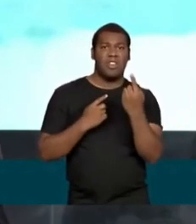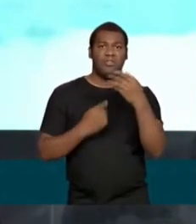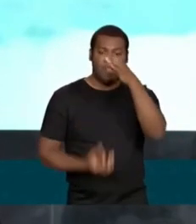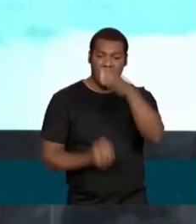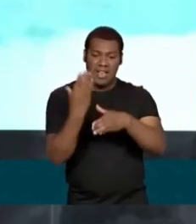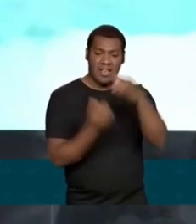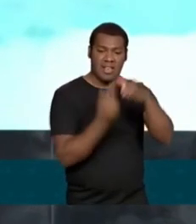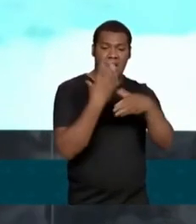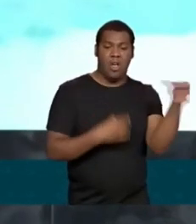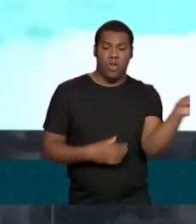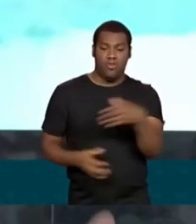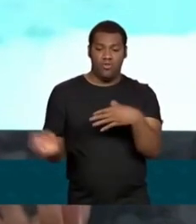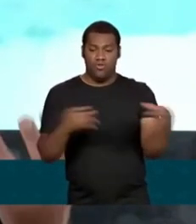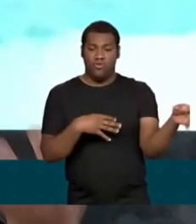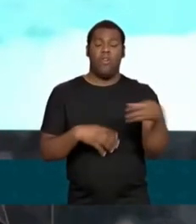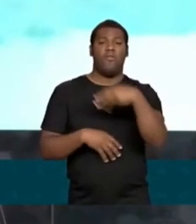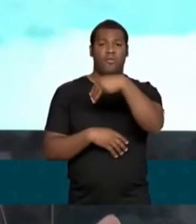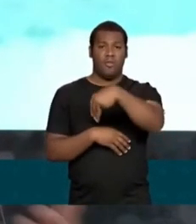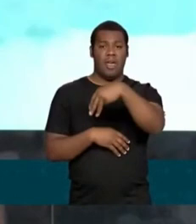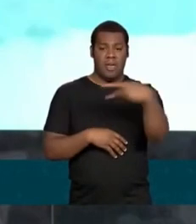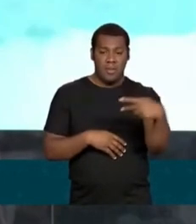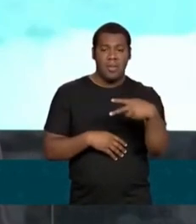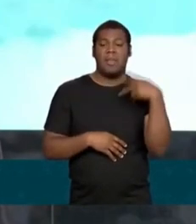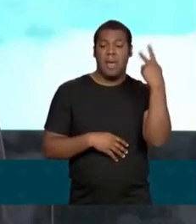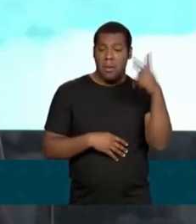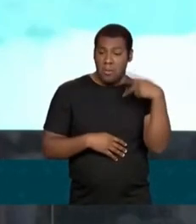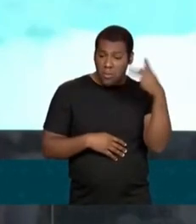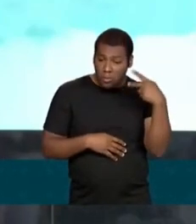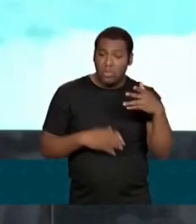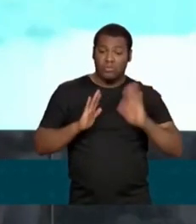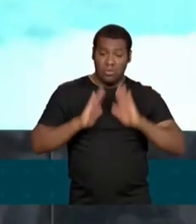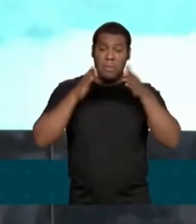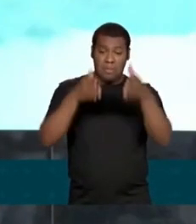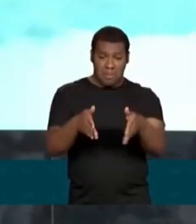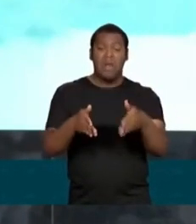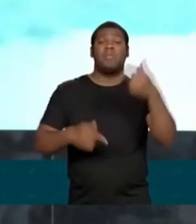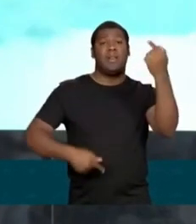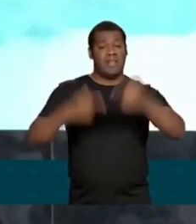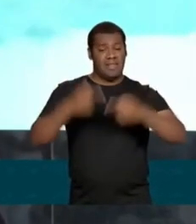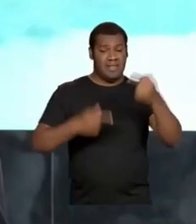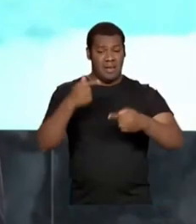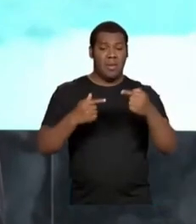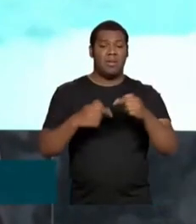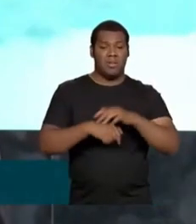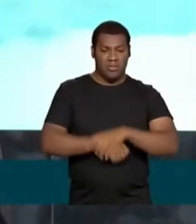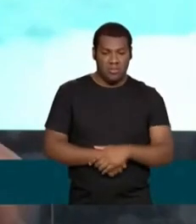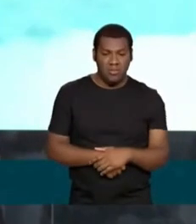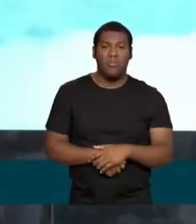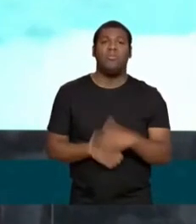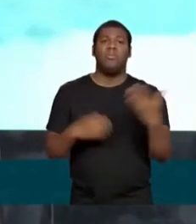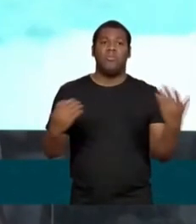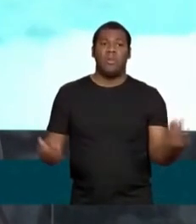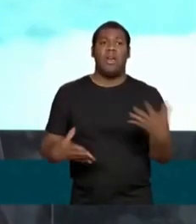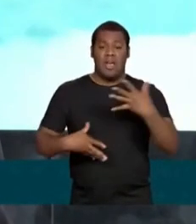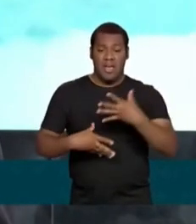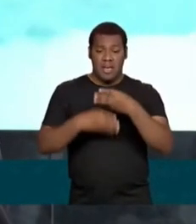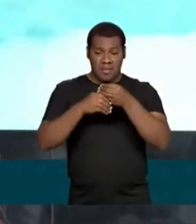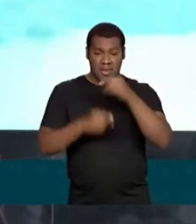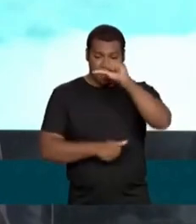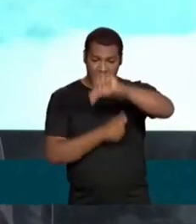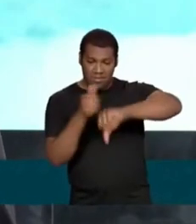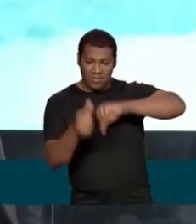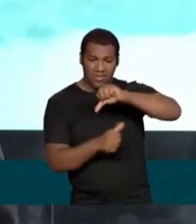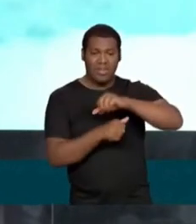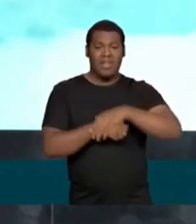permitir que parlamentares possam debater é aquilo que pudesse ser transformado como emenda a outra